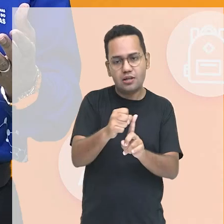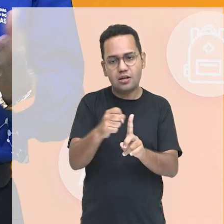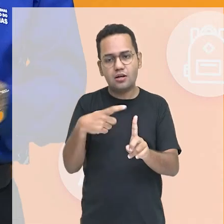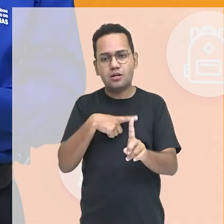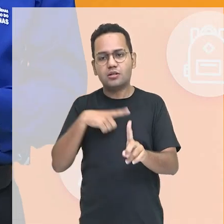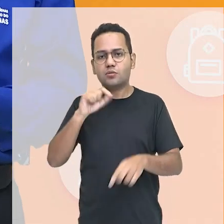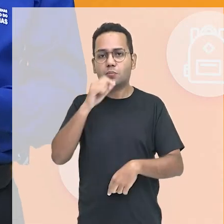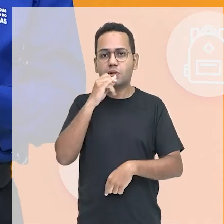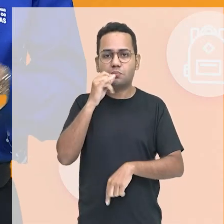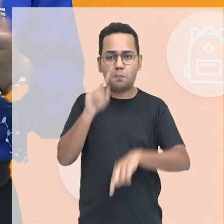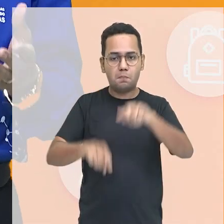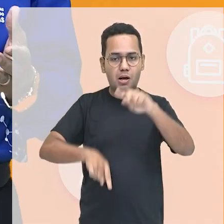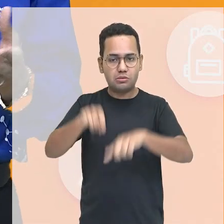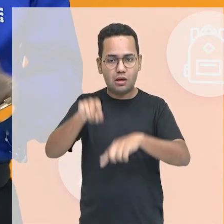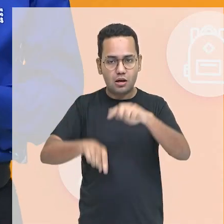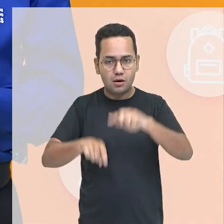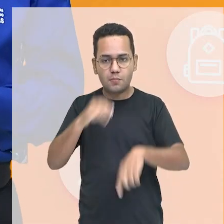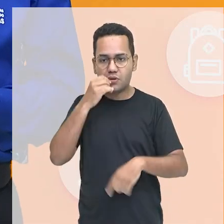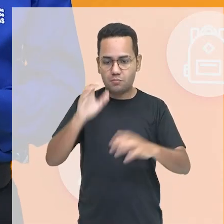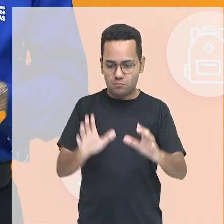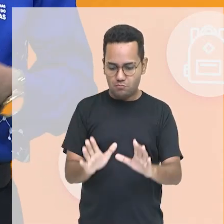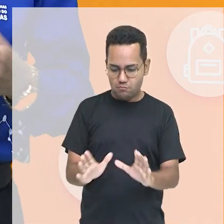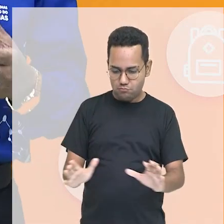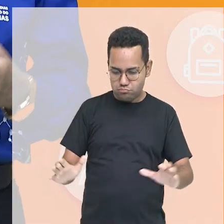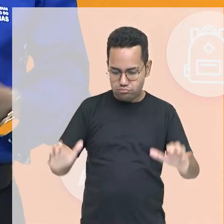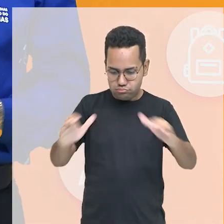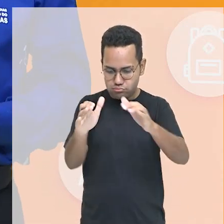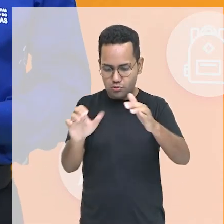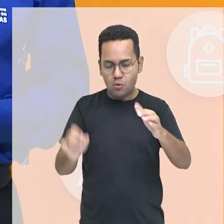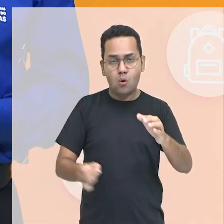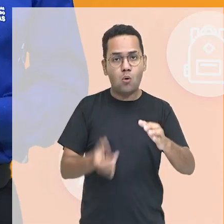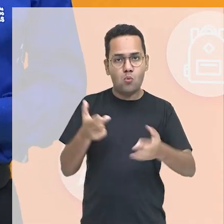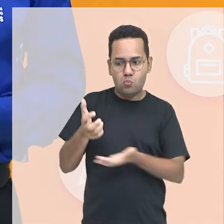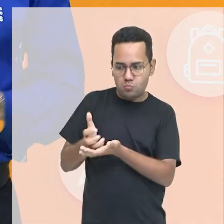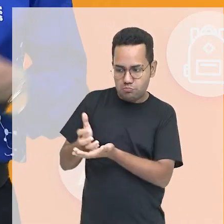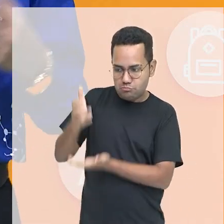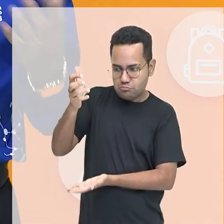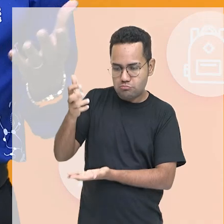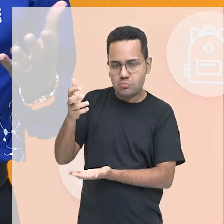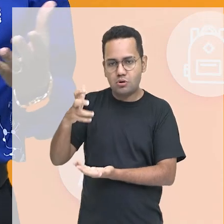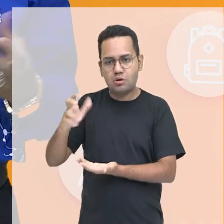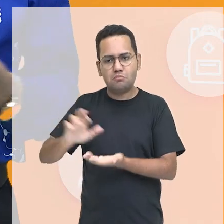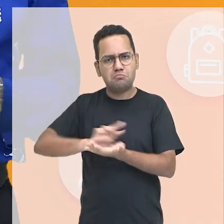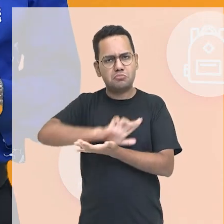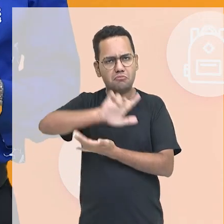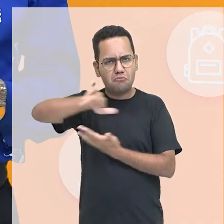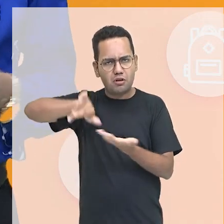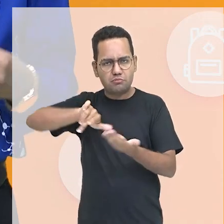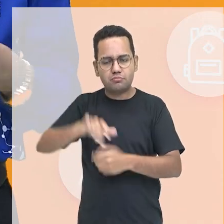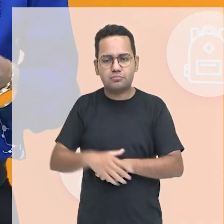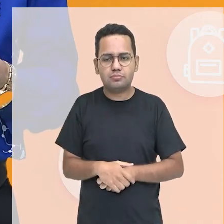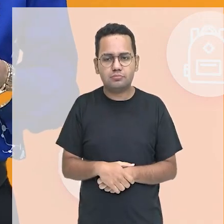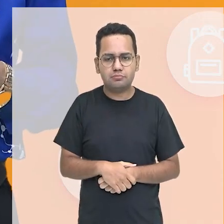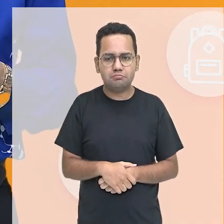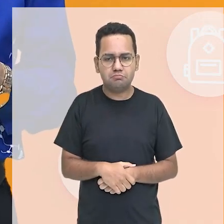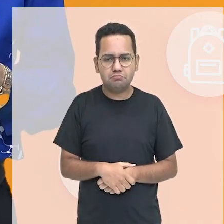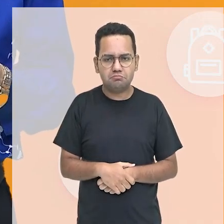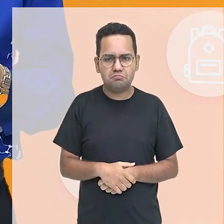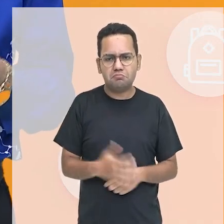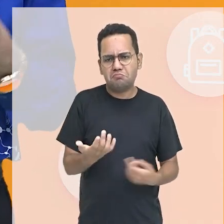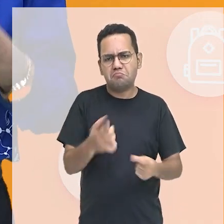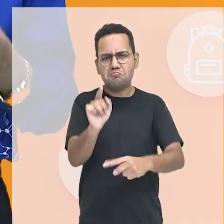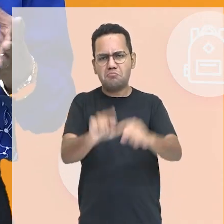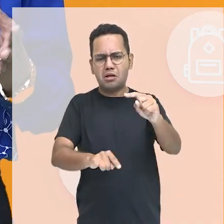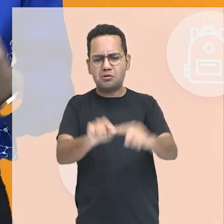lá um objeto, um vaso, uma taça, sei lá, um objeto que, para mim, pode